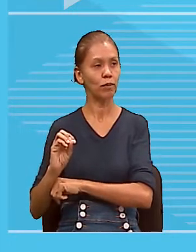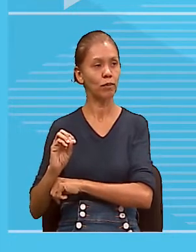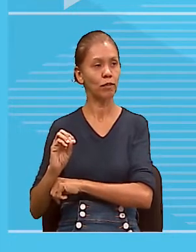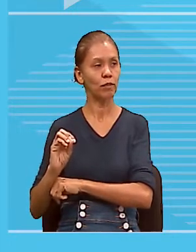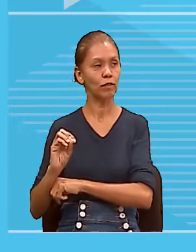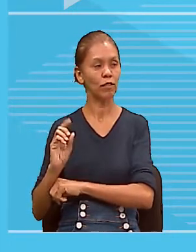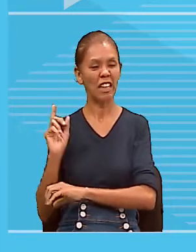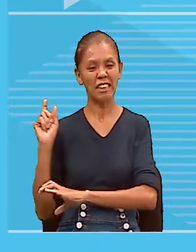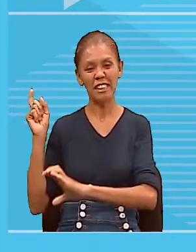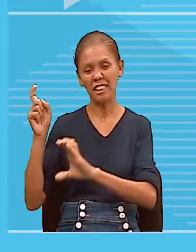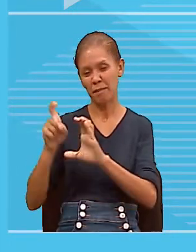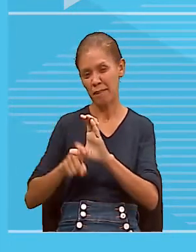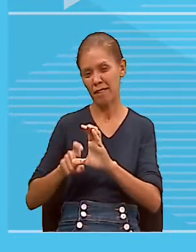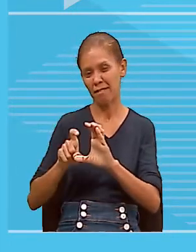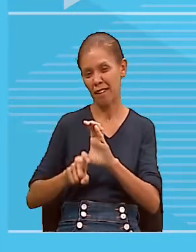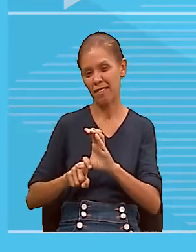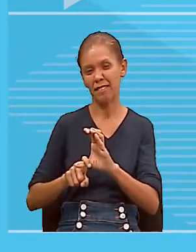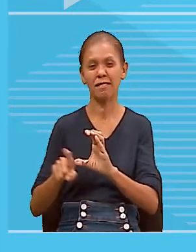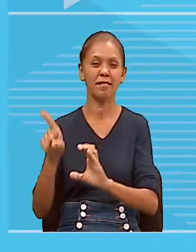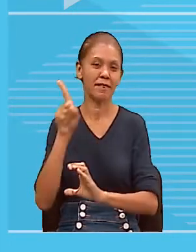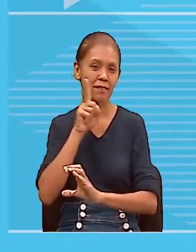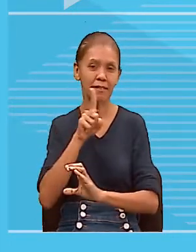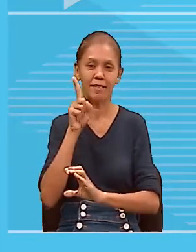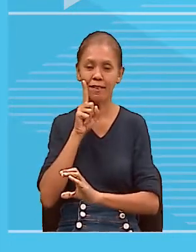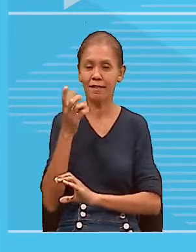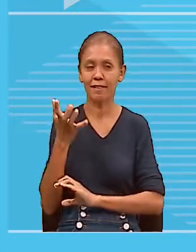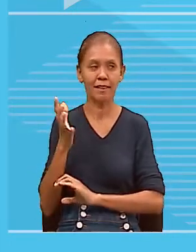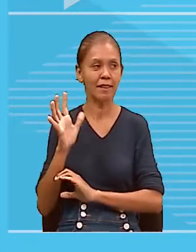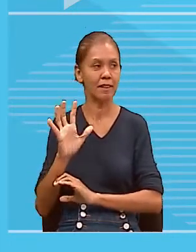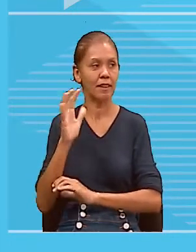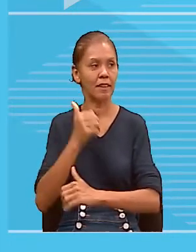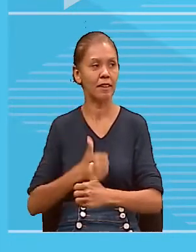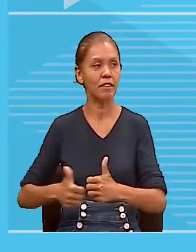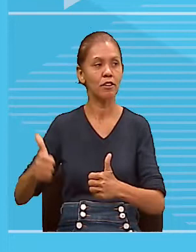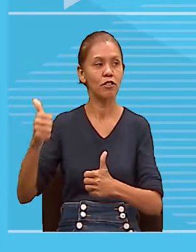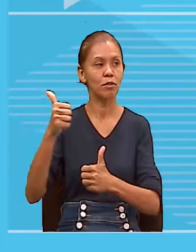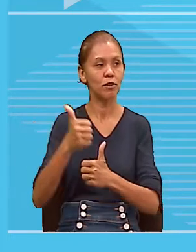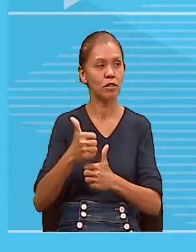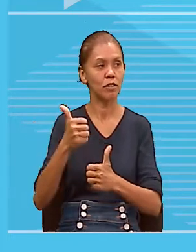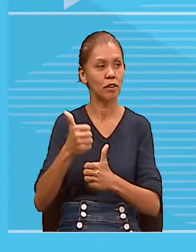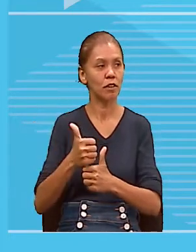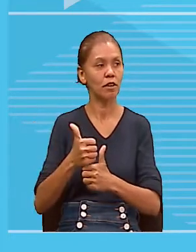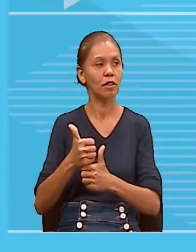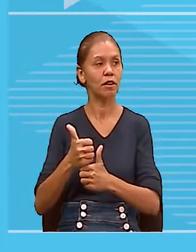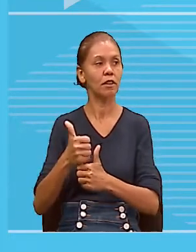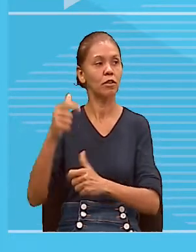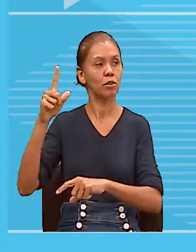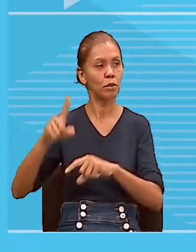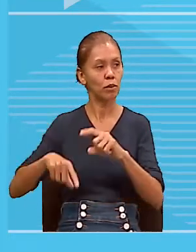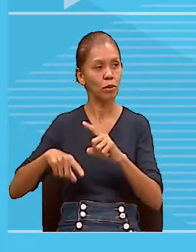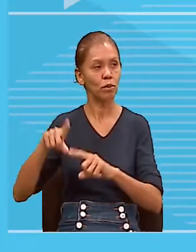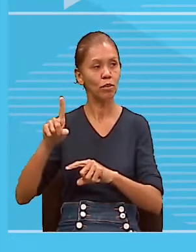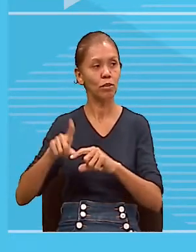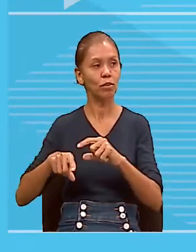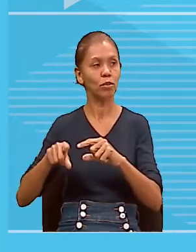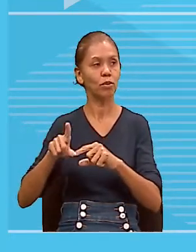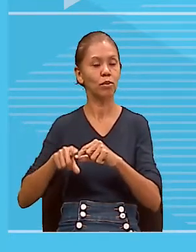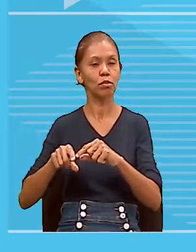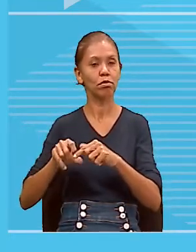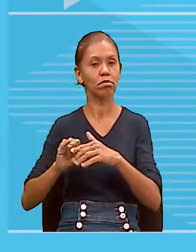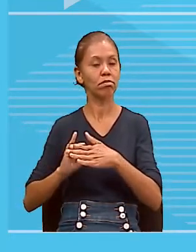Estados Unidos nota da mente nós substituímos os importados mas também esse desenvolvimento